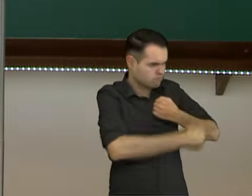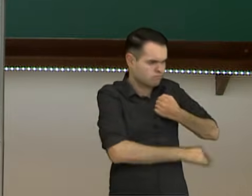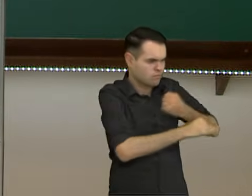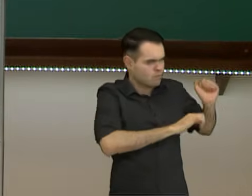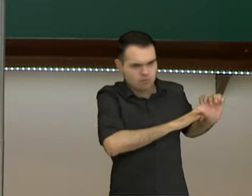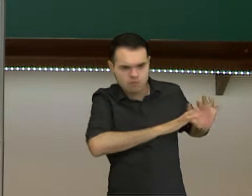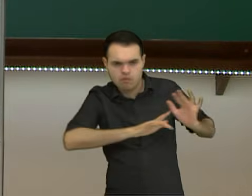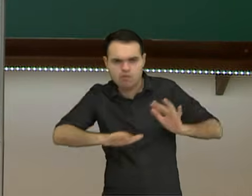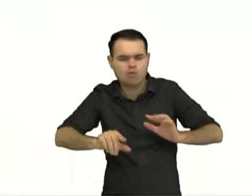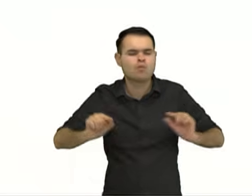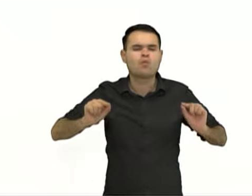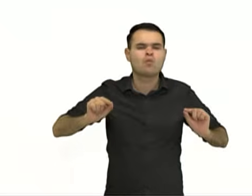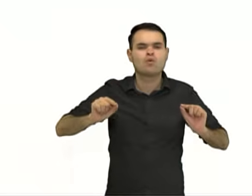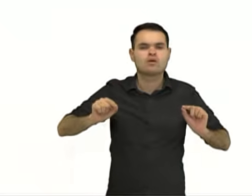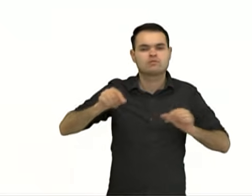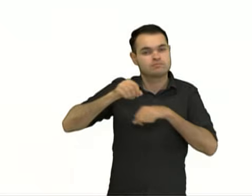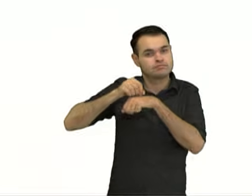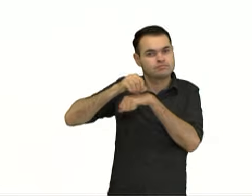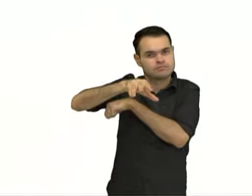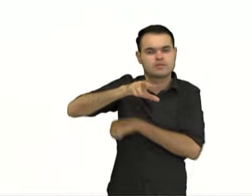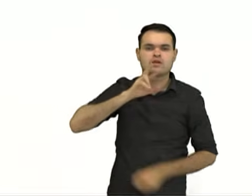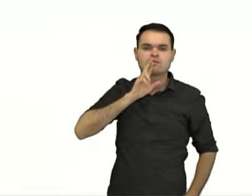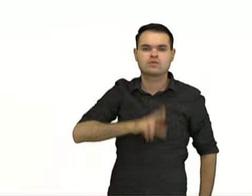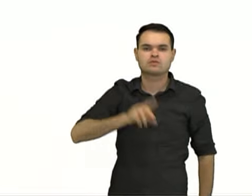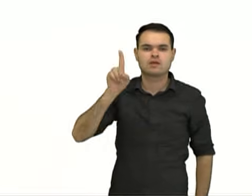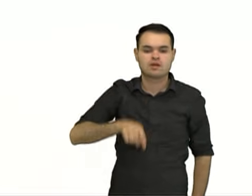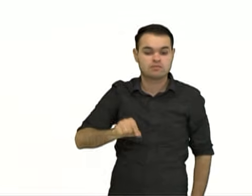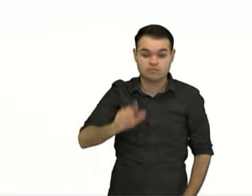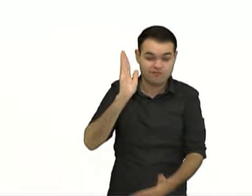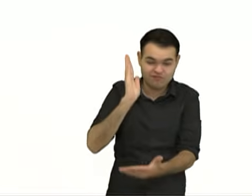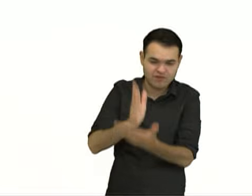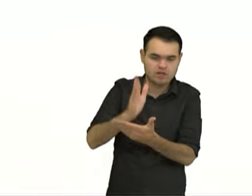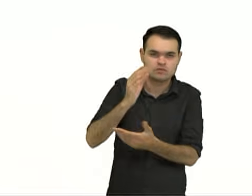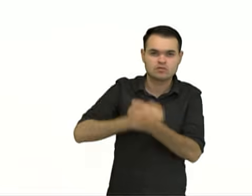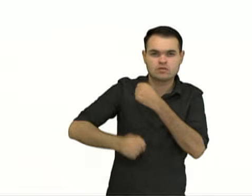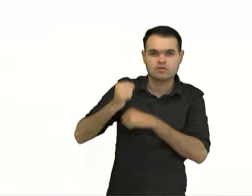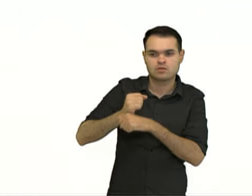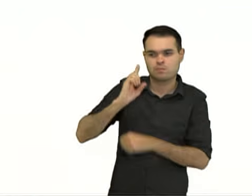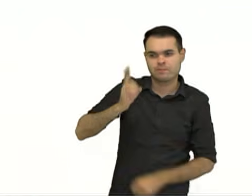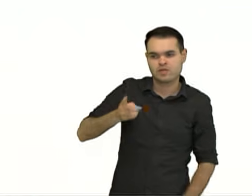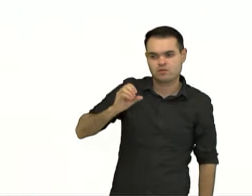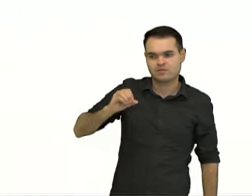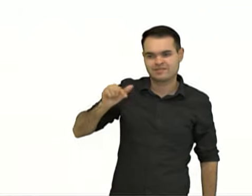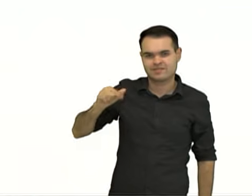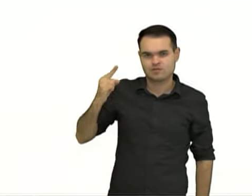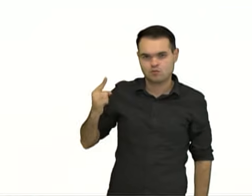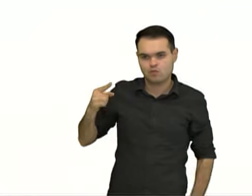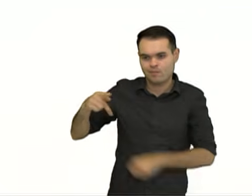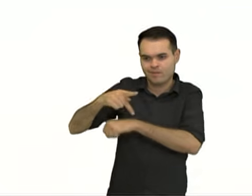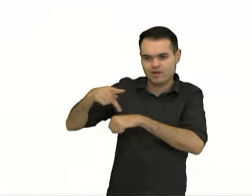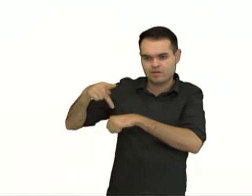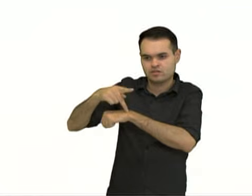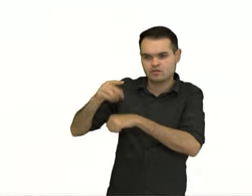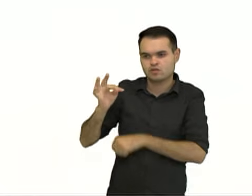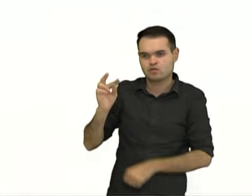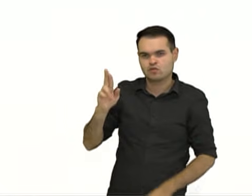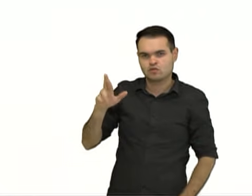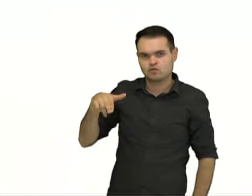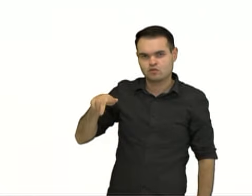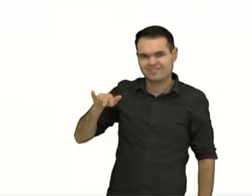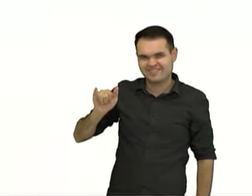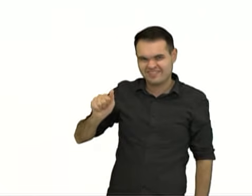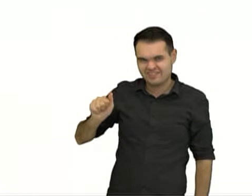Então, aqui uma possibilidade de resposta, né? O fato que em 1071 os turcos de religião